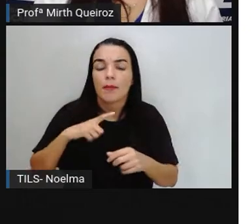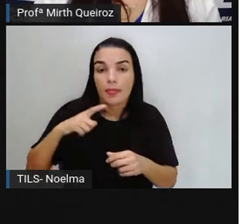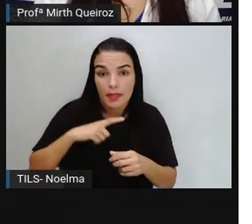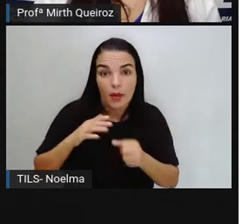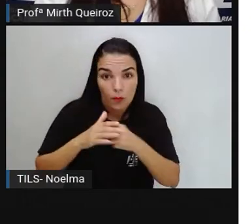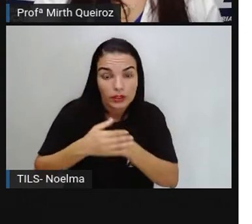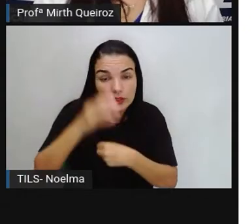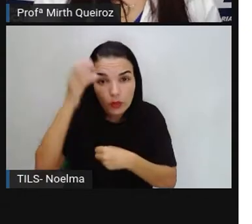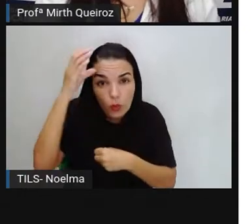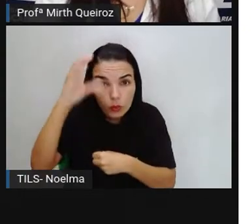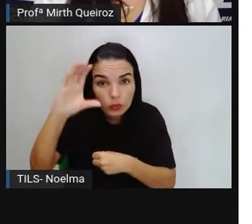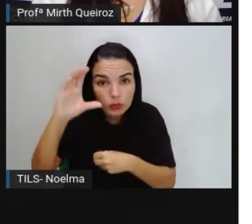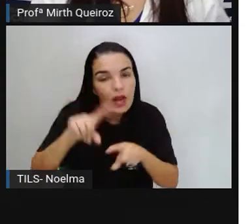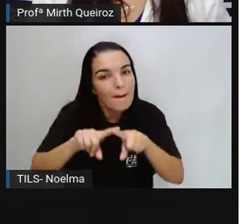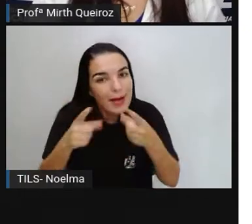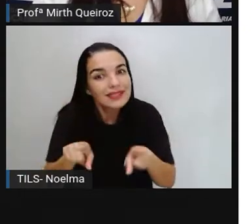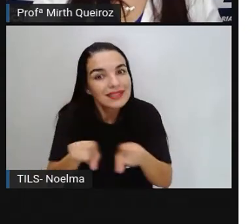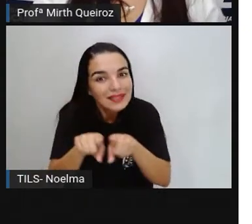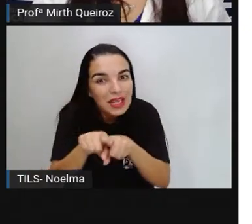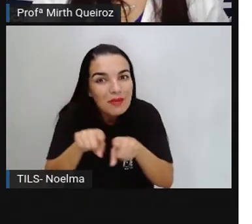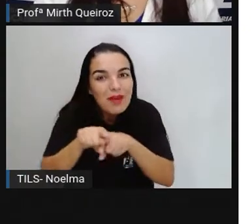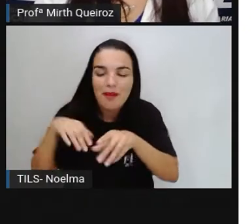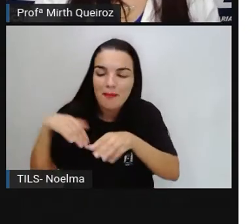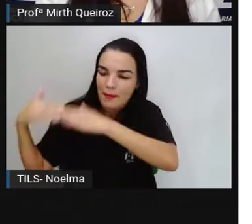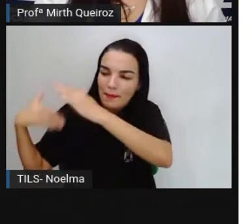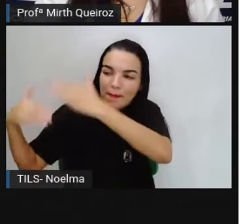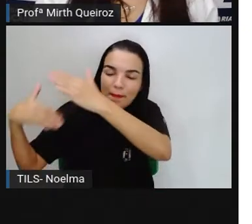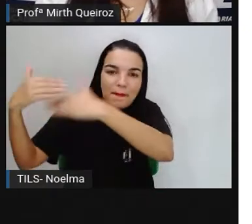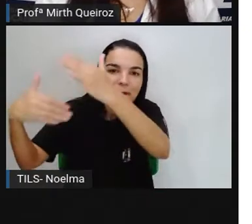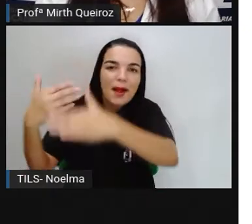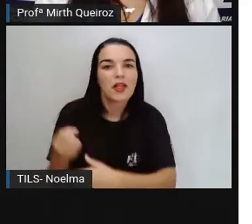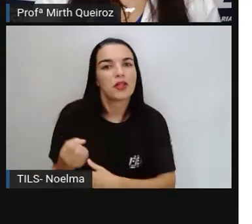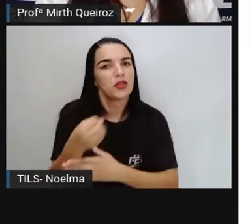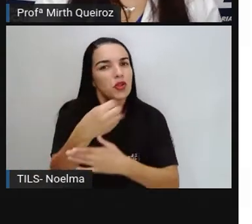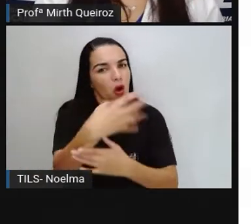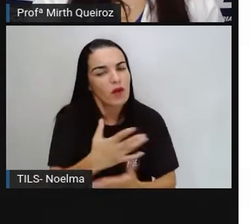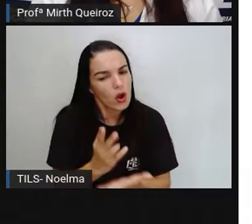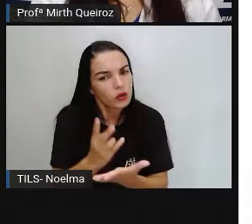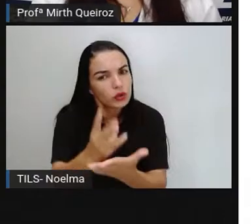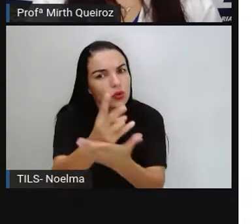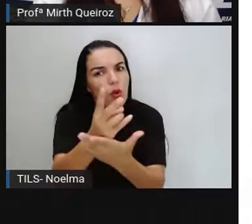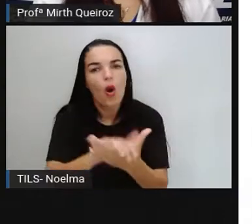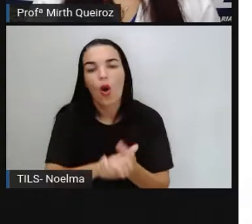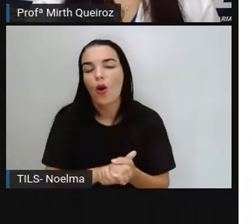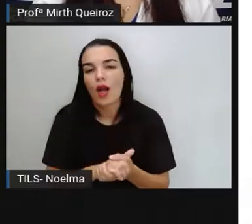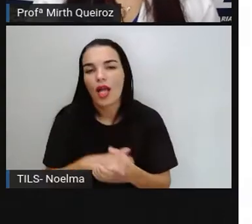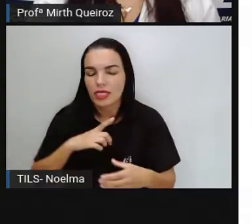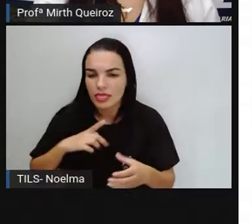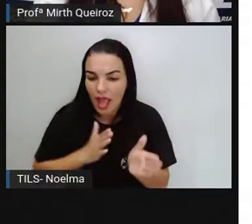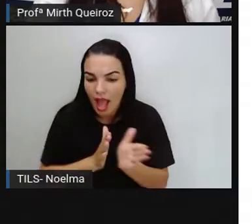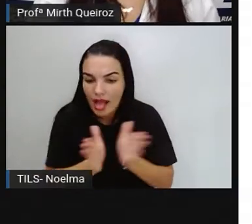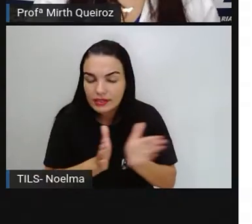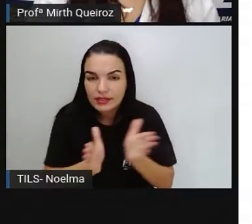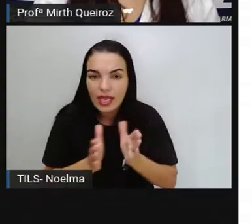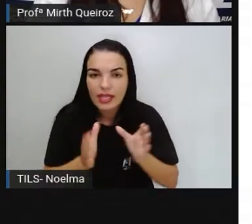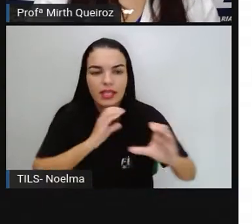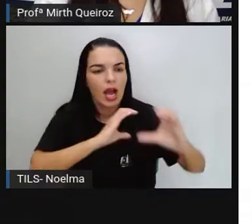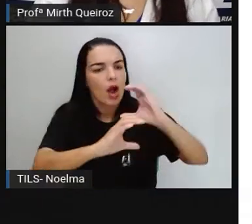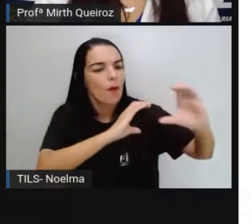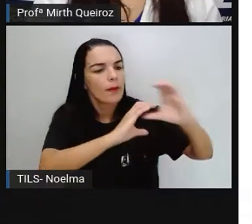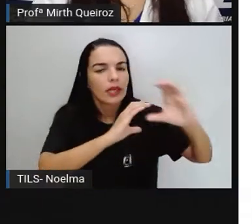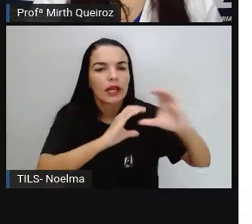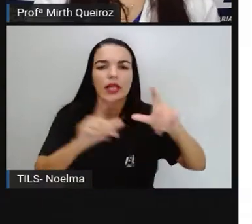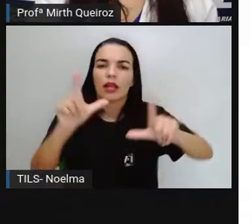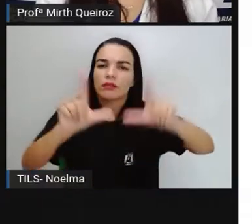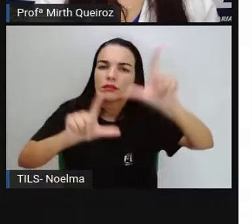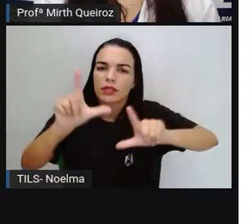também inovaram, assim como a gente vem inovando a cada tempo, certo? Eles têm acesso aos meios de comunicação,